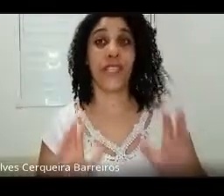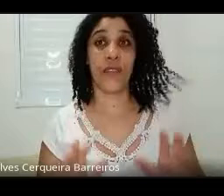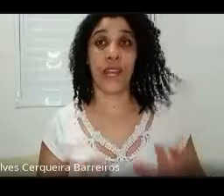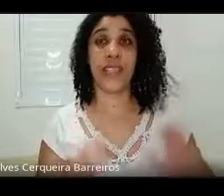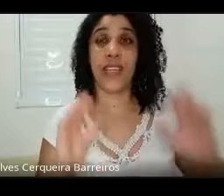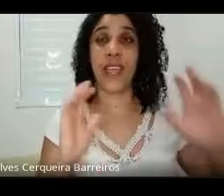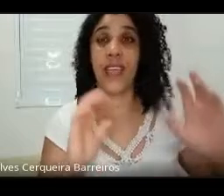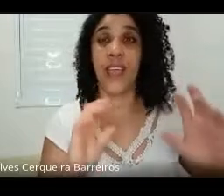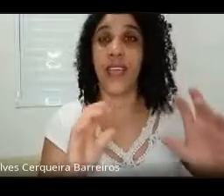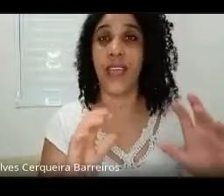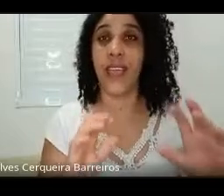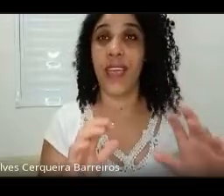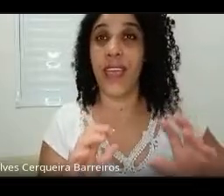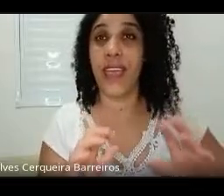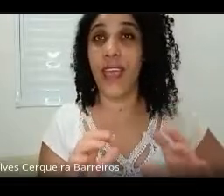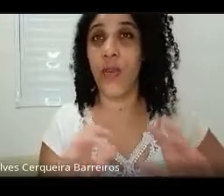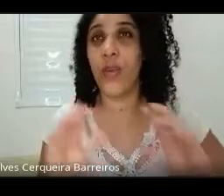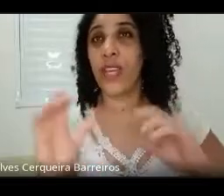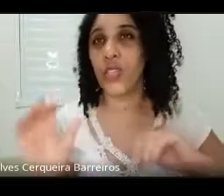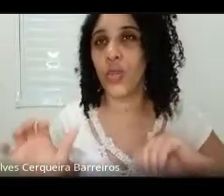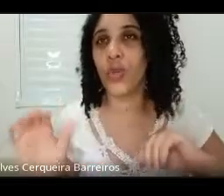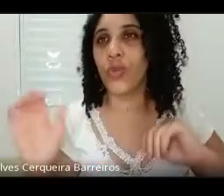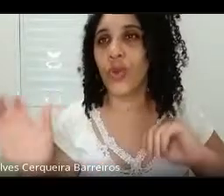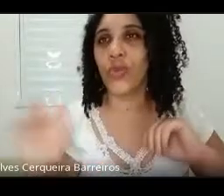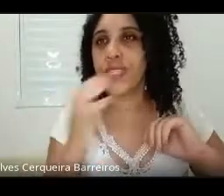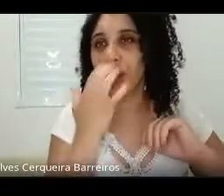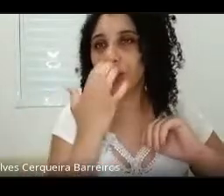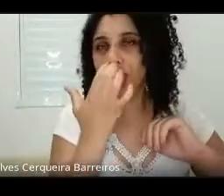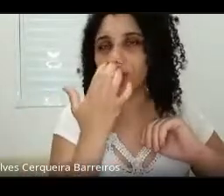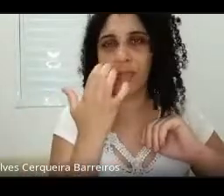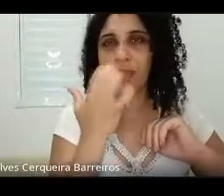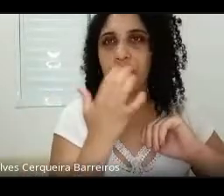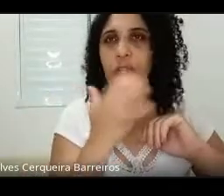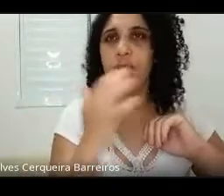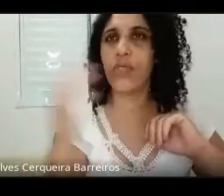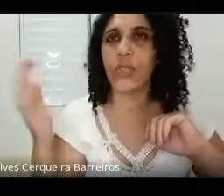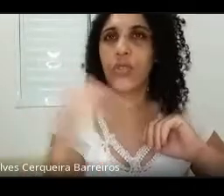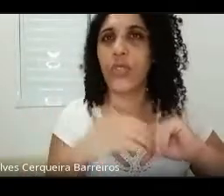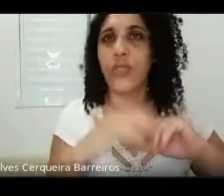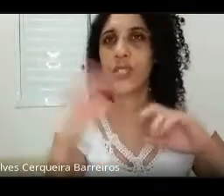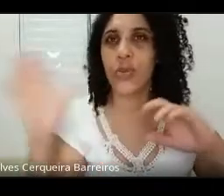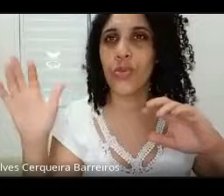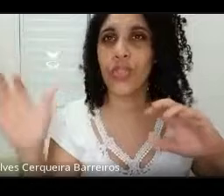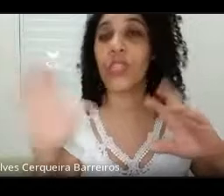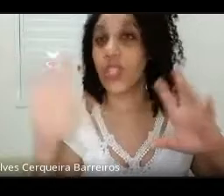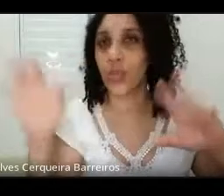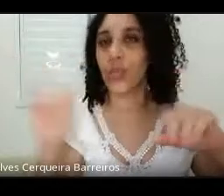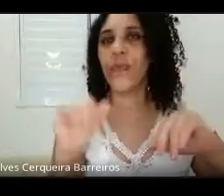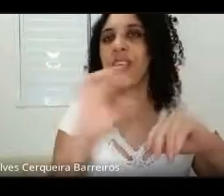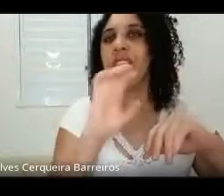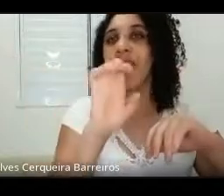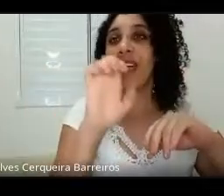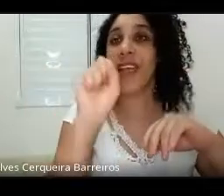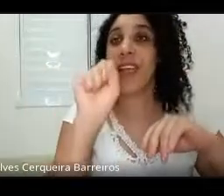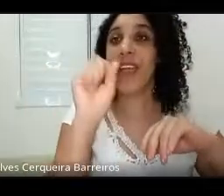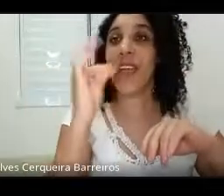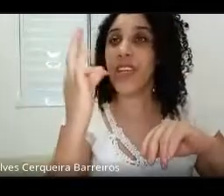Eu fiz a frase eu estou com saudade. Foi eu estou, só fiz estou com saudade, estou.